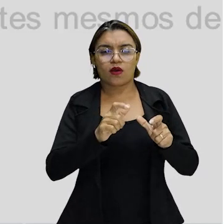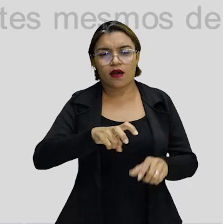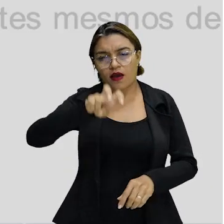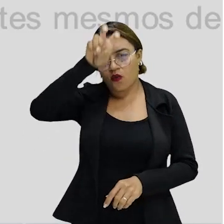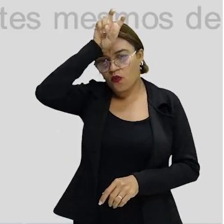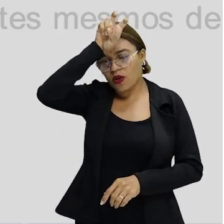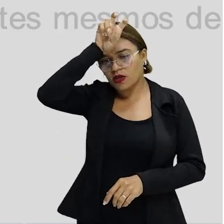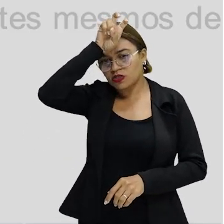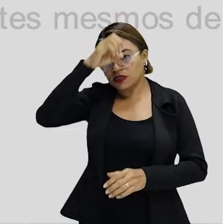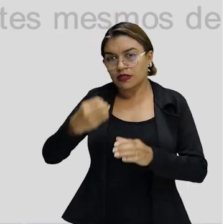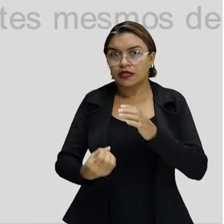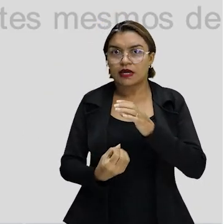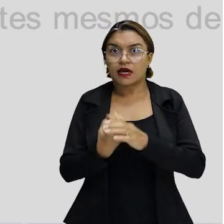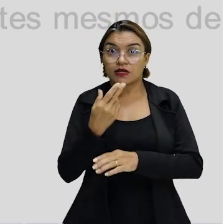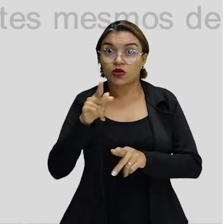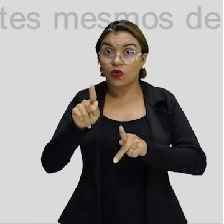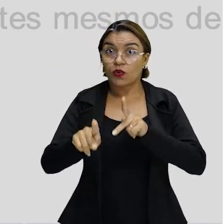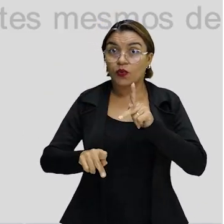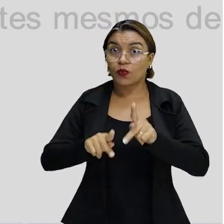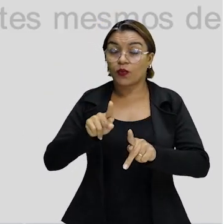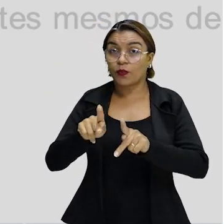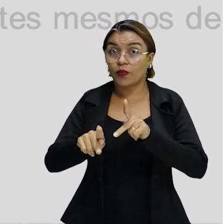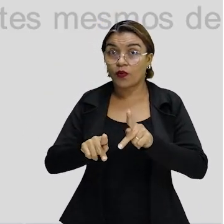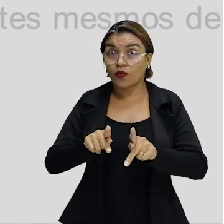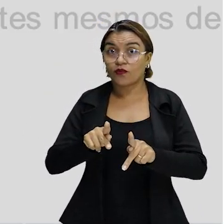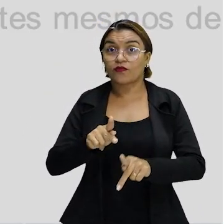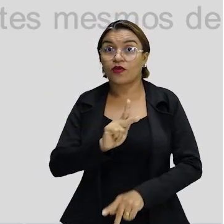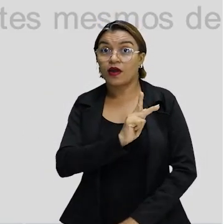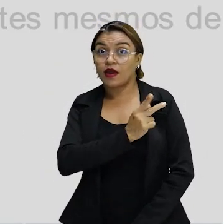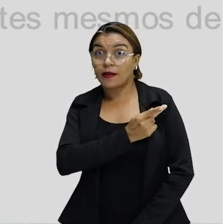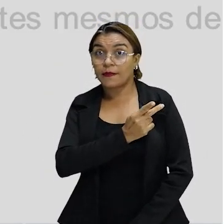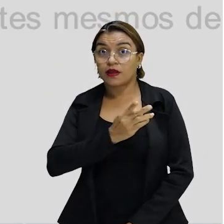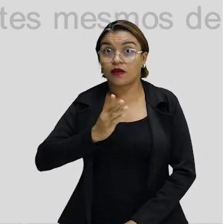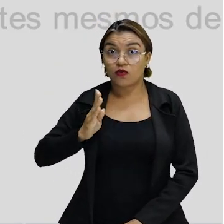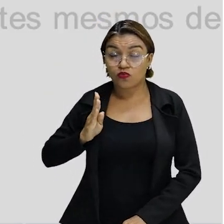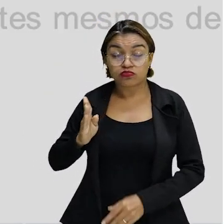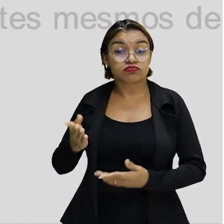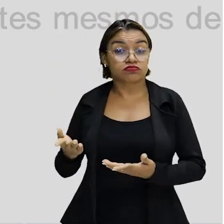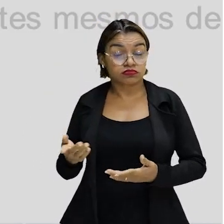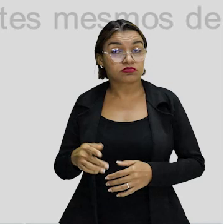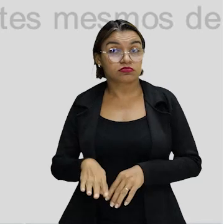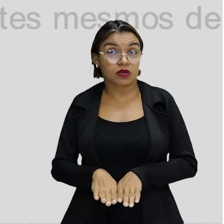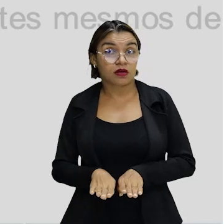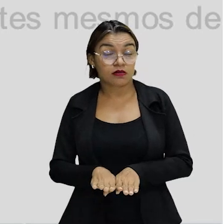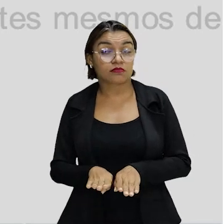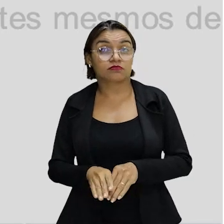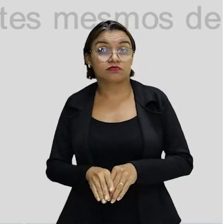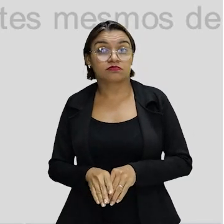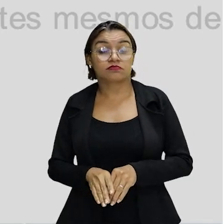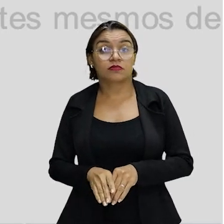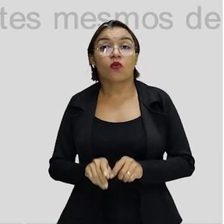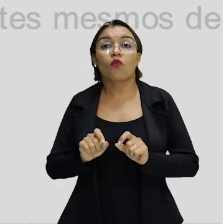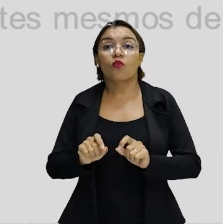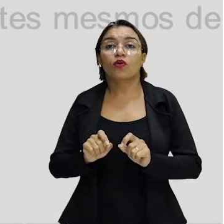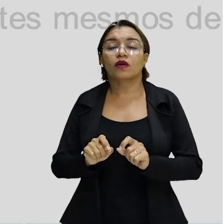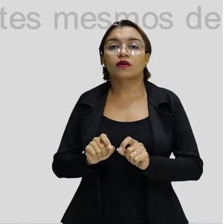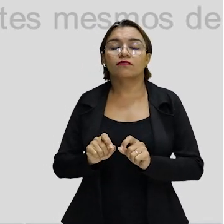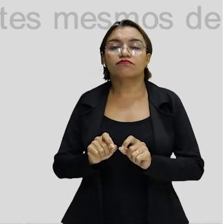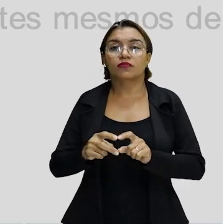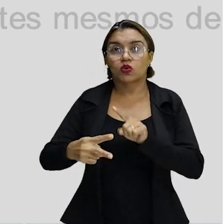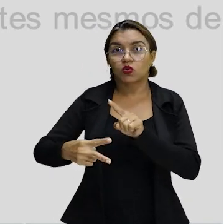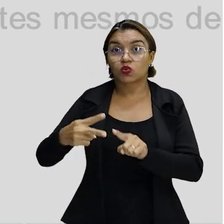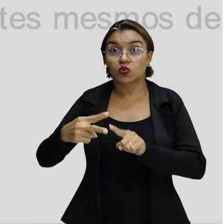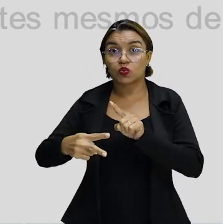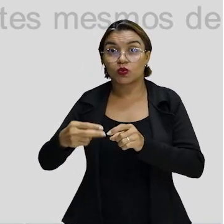do povo hebreu, que foi para o Egito, que foi libertado. Então, a gente tem duas vias para falar de